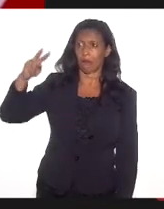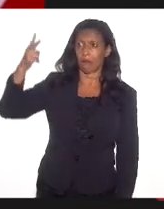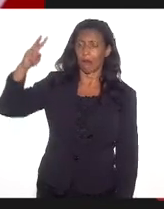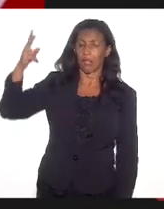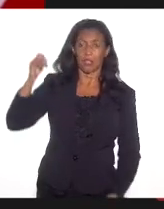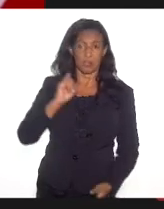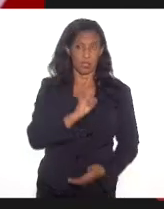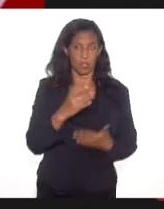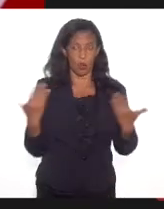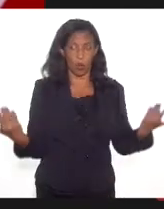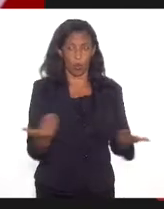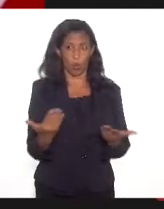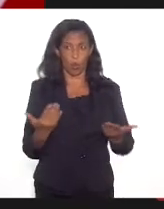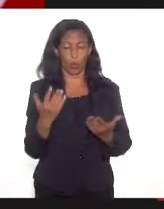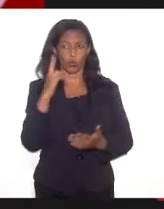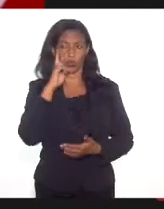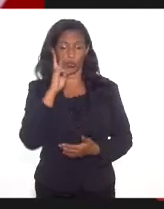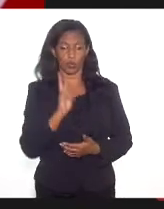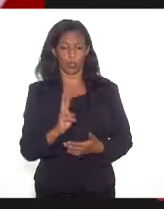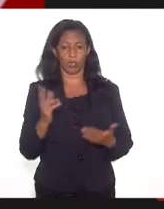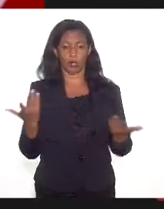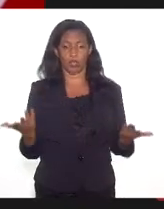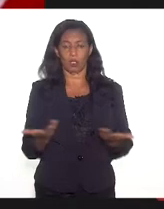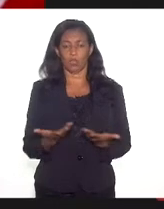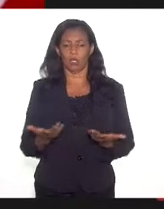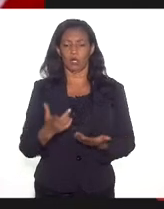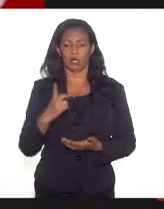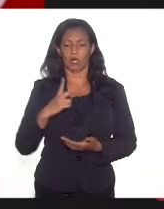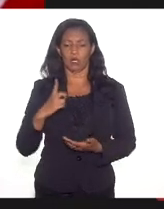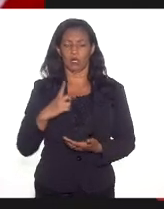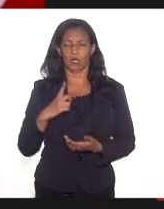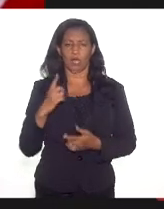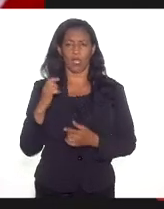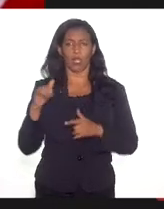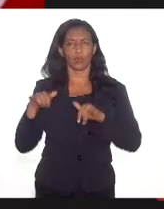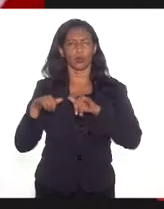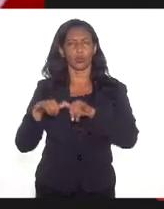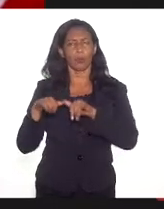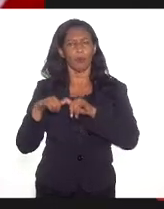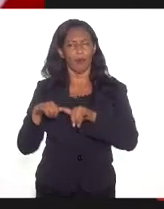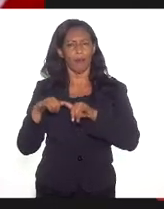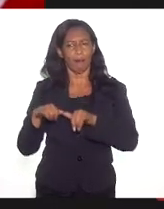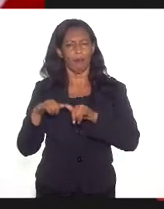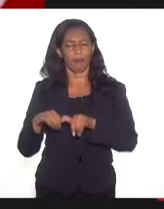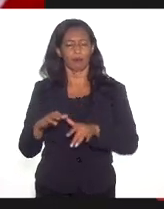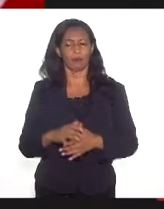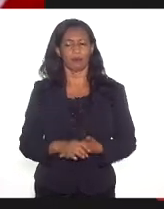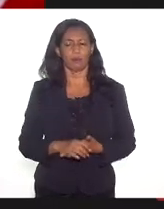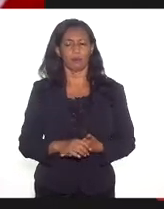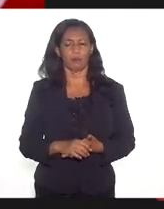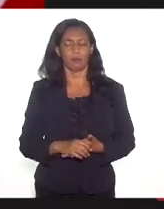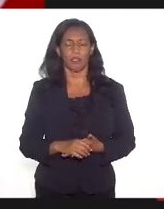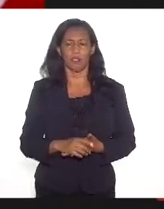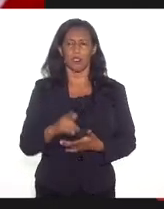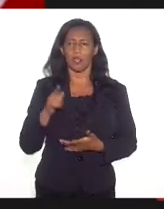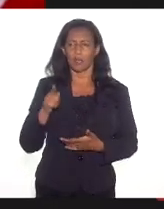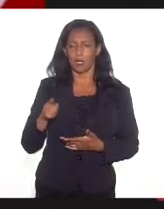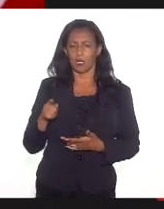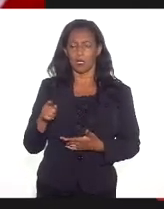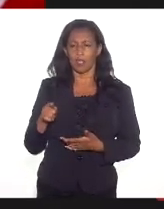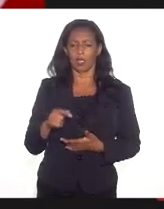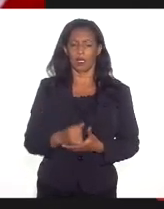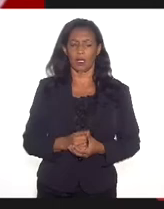hoje esses grandes conglomerados né que existe supermercados que hegemonizam esse